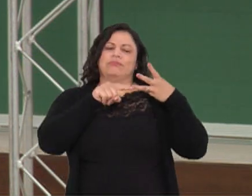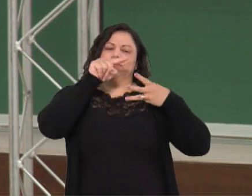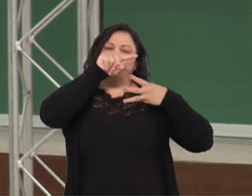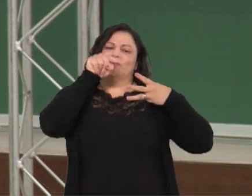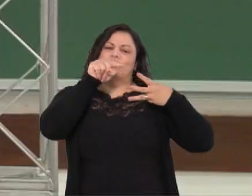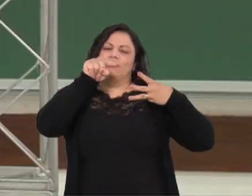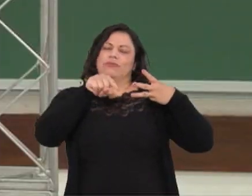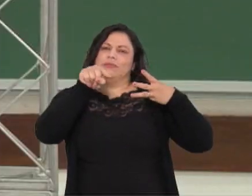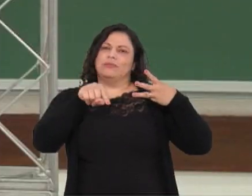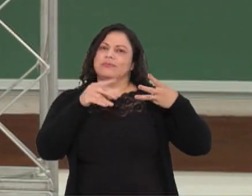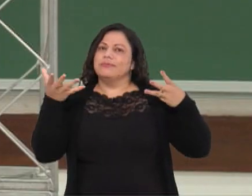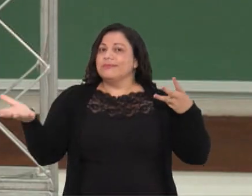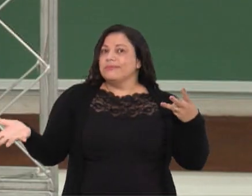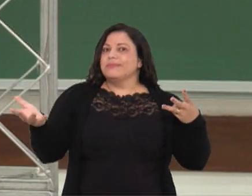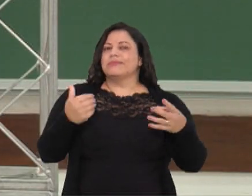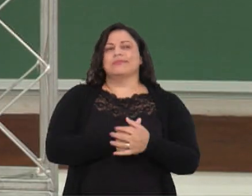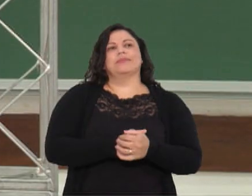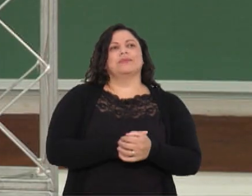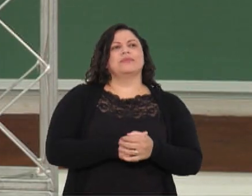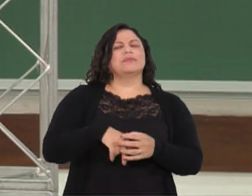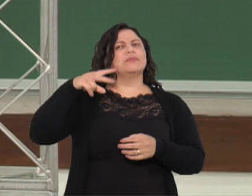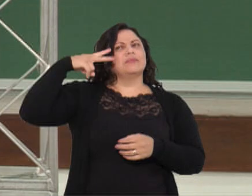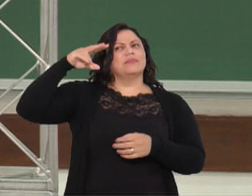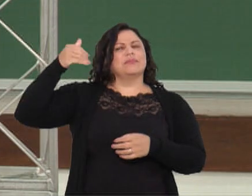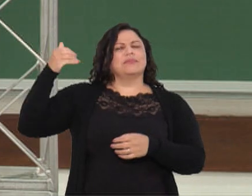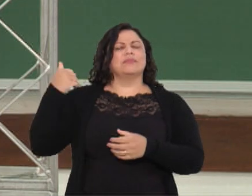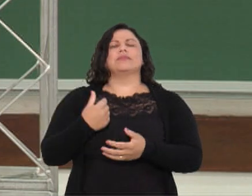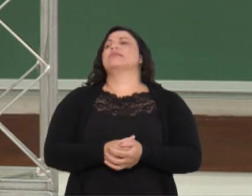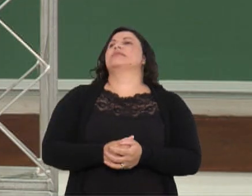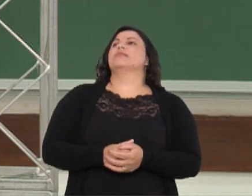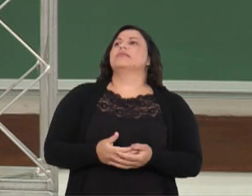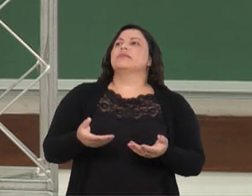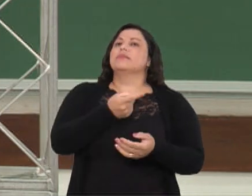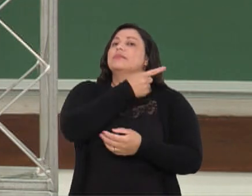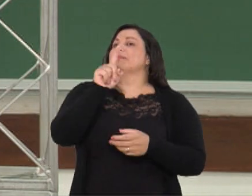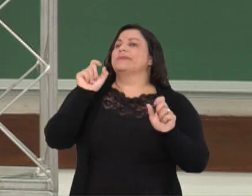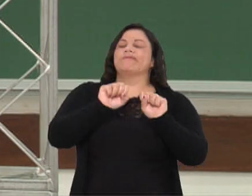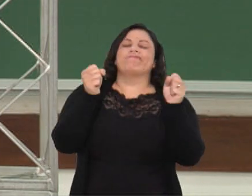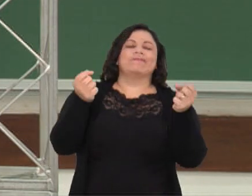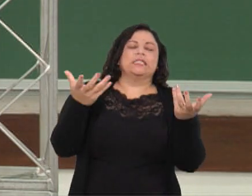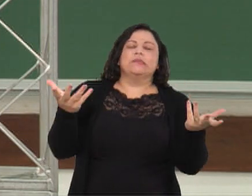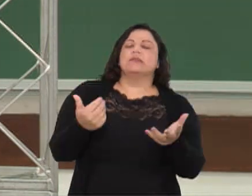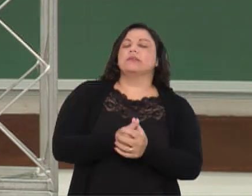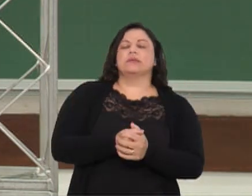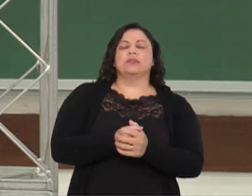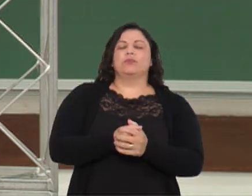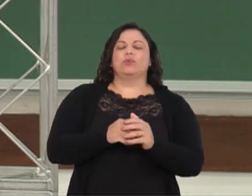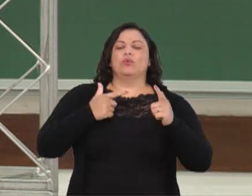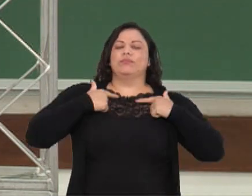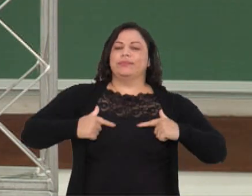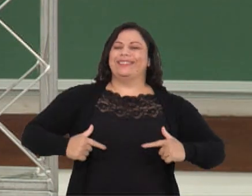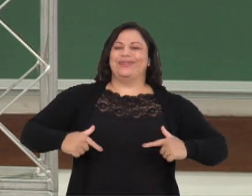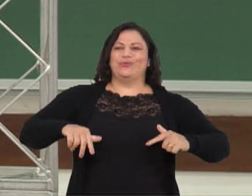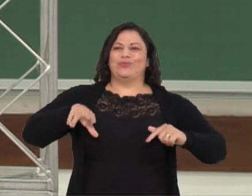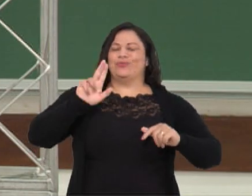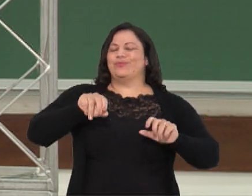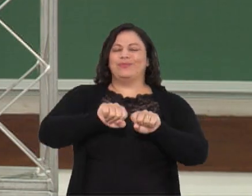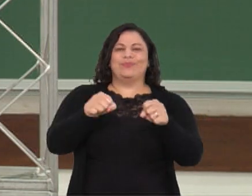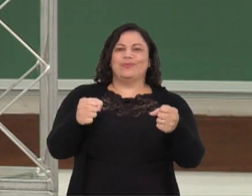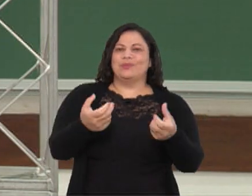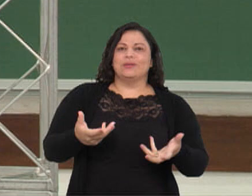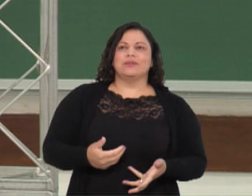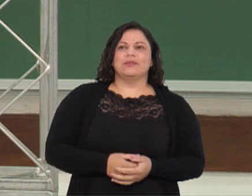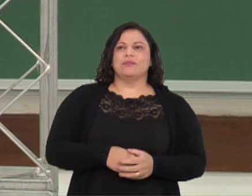perguntas. Então vamos retomar isso daí. Não é possível conseguirmos ser neutros, nós estamos